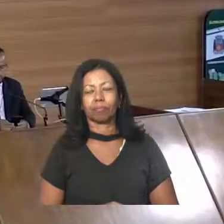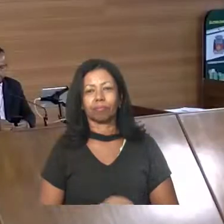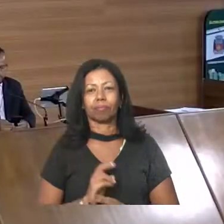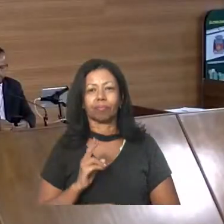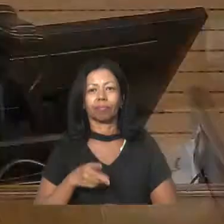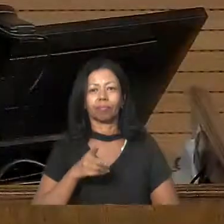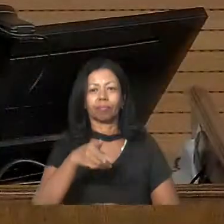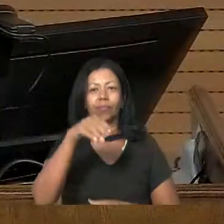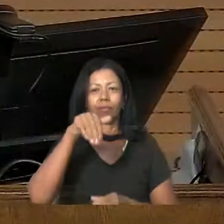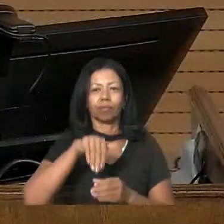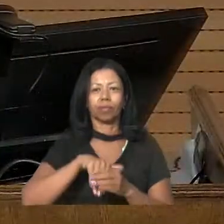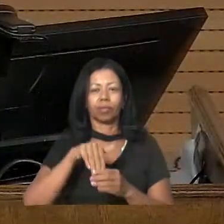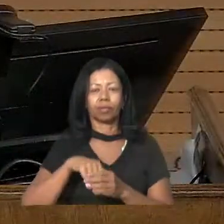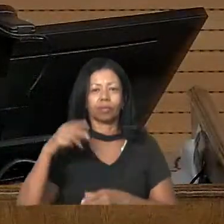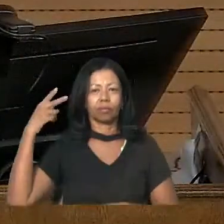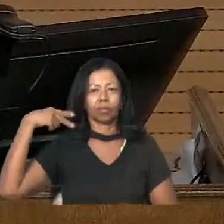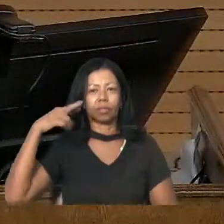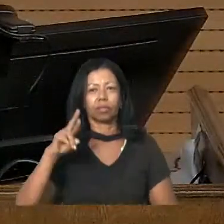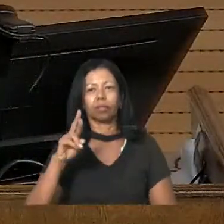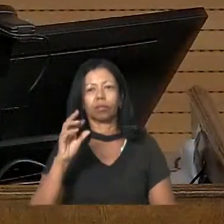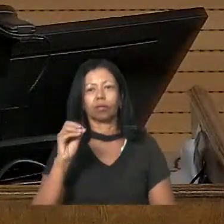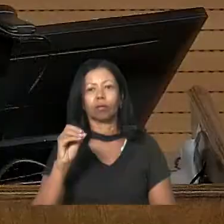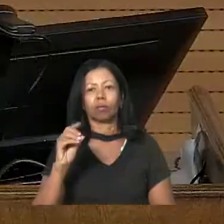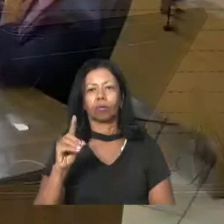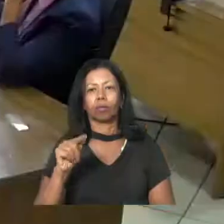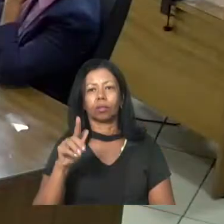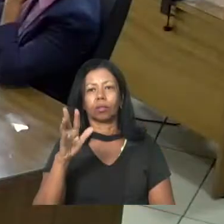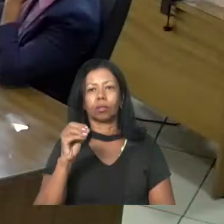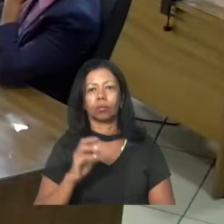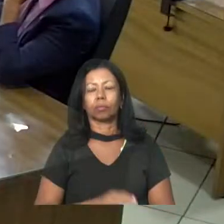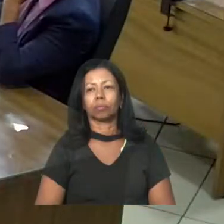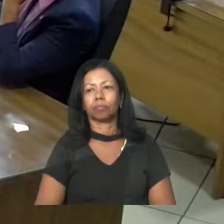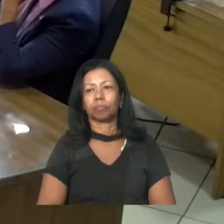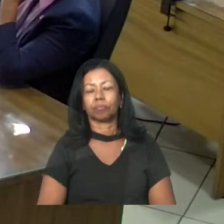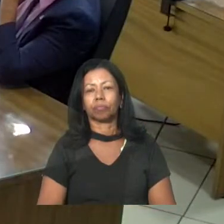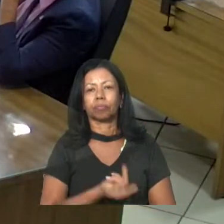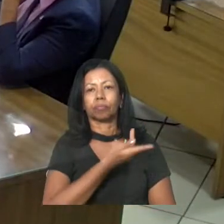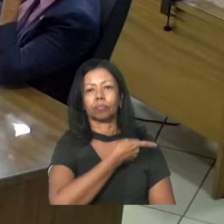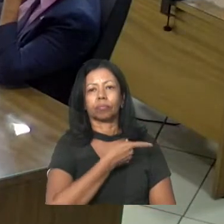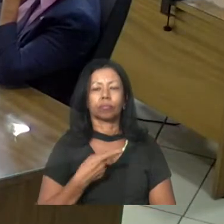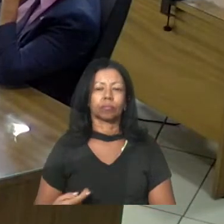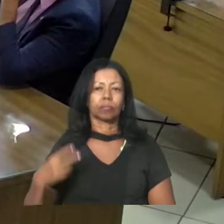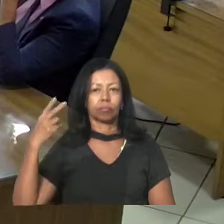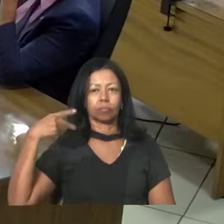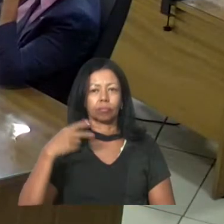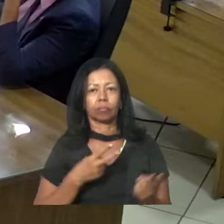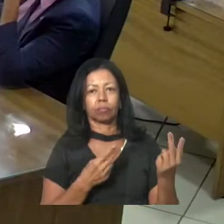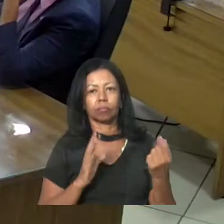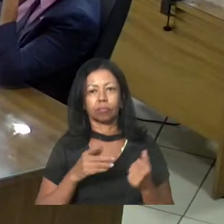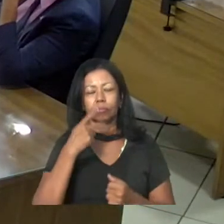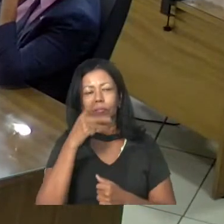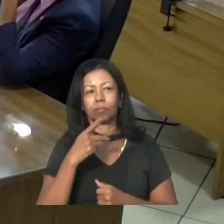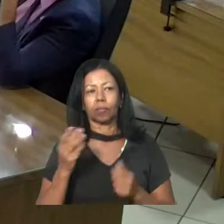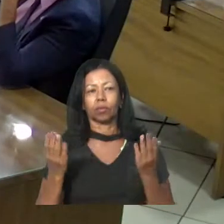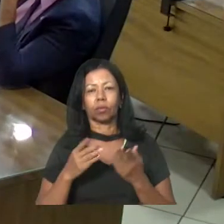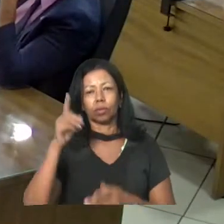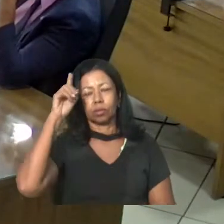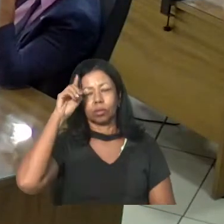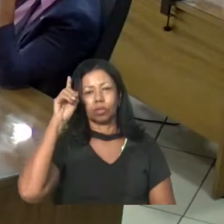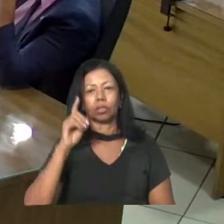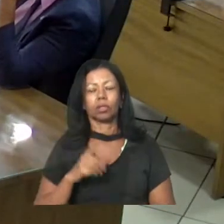Continuo em votação com a palavra do vereador Rodrigo Alemão. Senhor presidente, nobres pares, como já foi dito anteriormente, hoje é Dia Internacional da